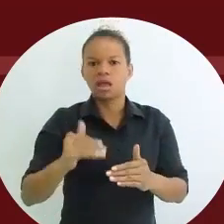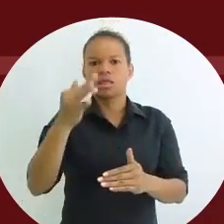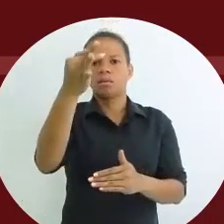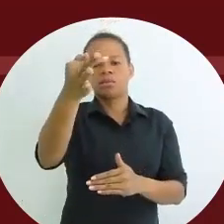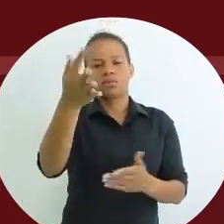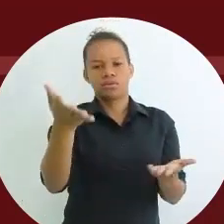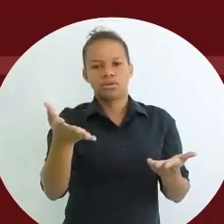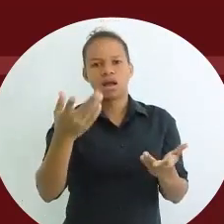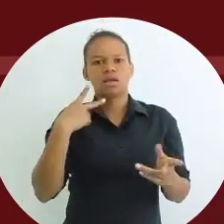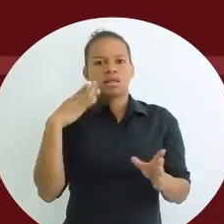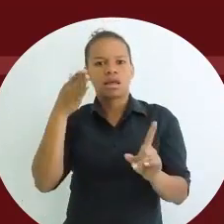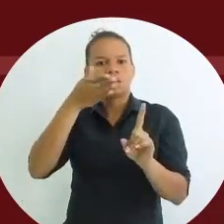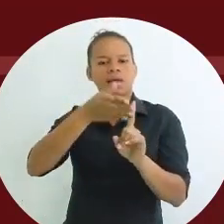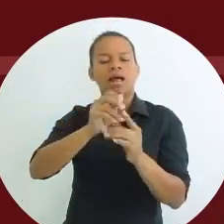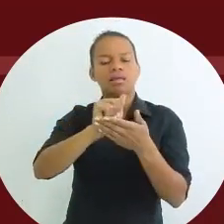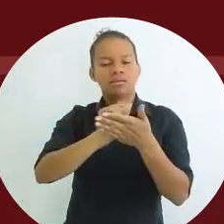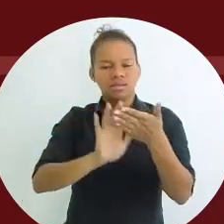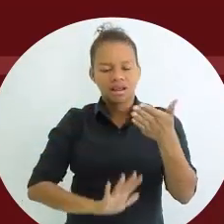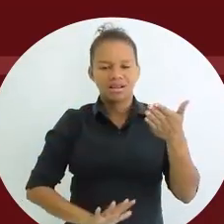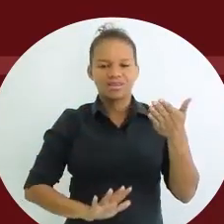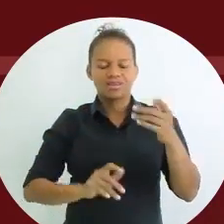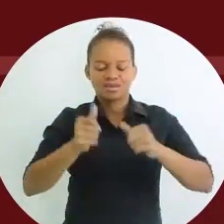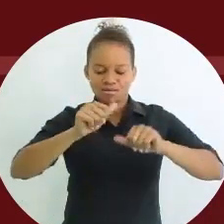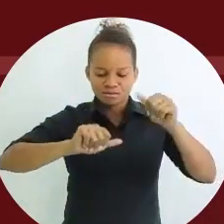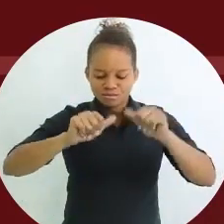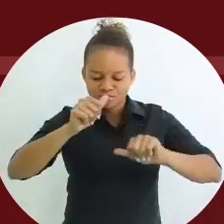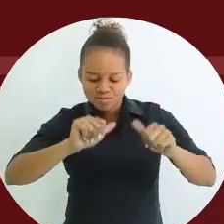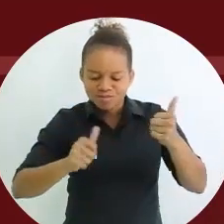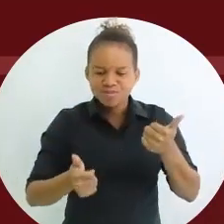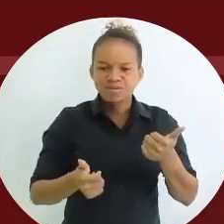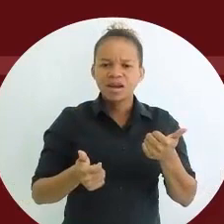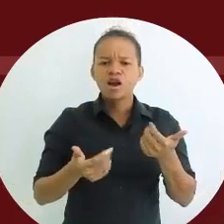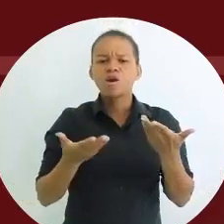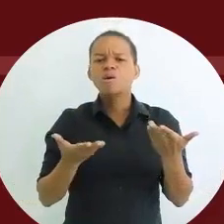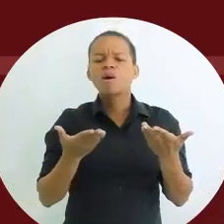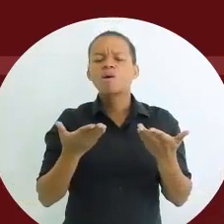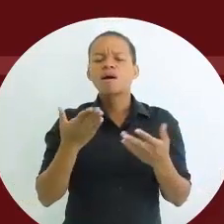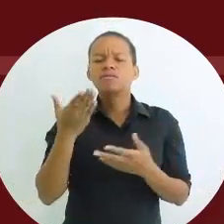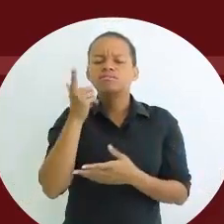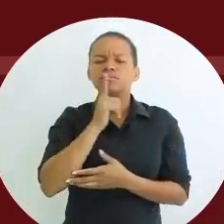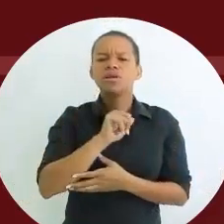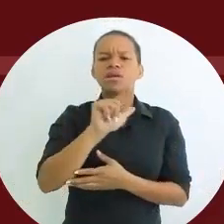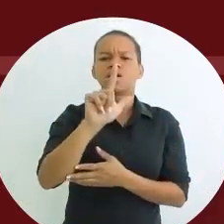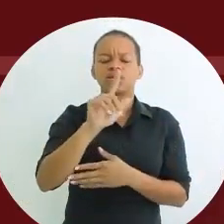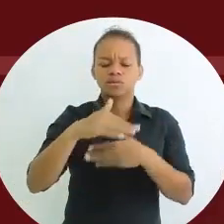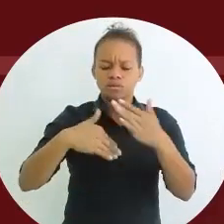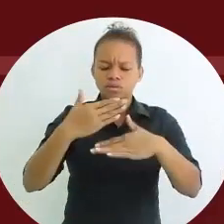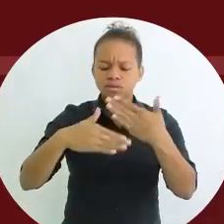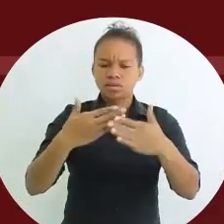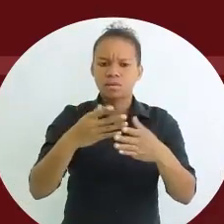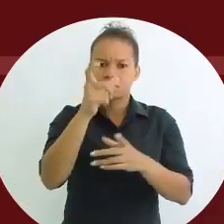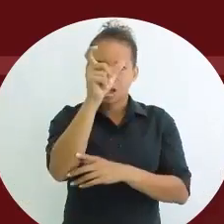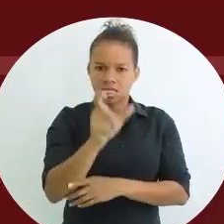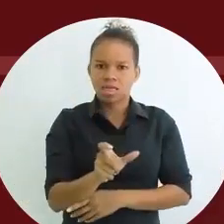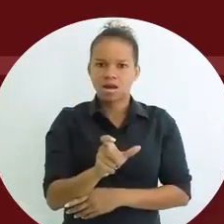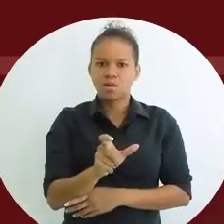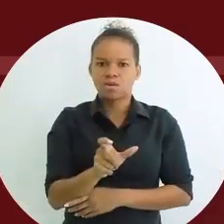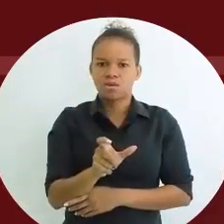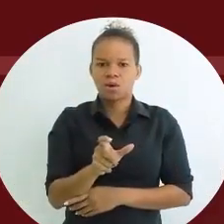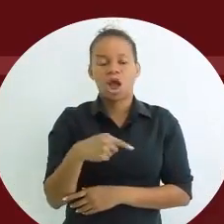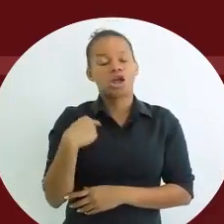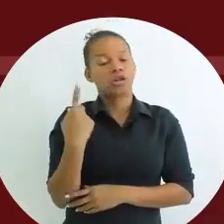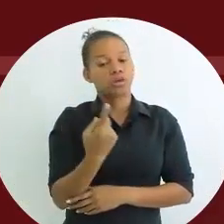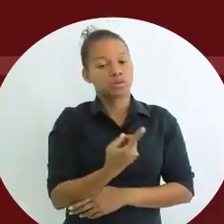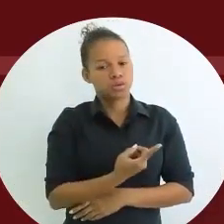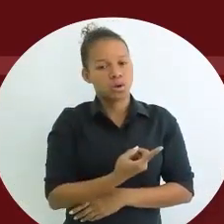depois de determinada atividade laboral. Qual é a vantagem de eu ter um procedimento operacional padrão? Na